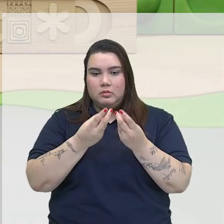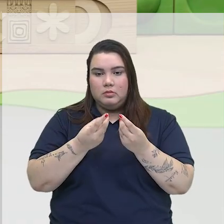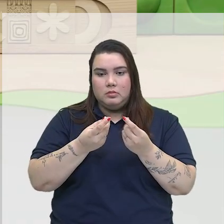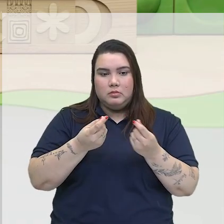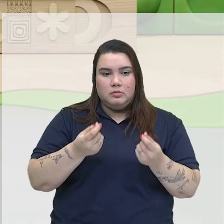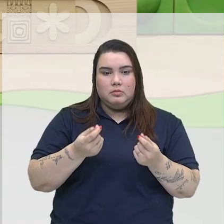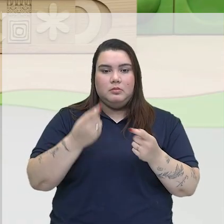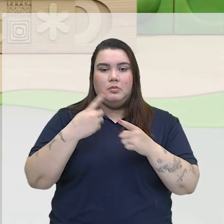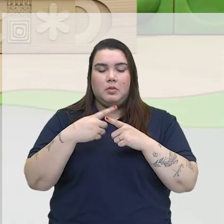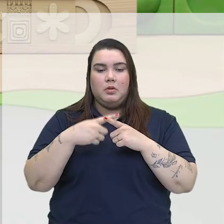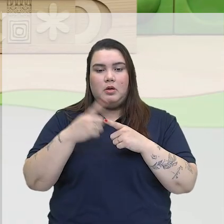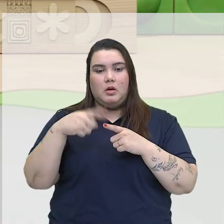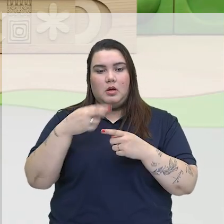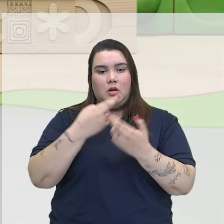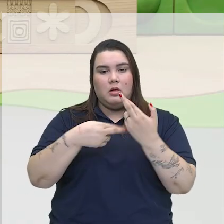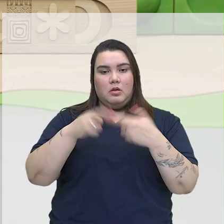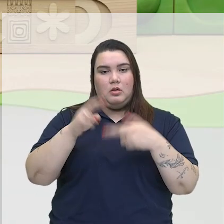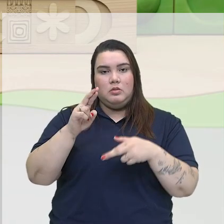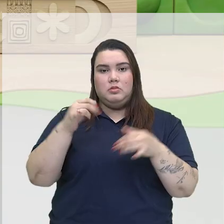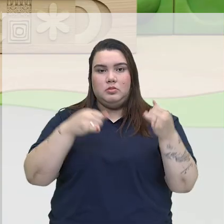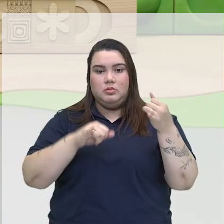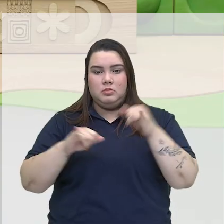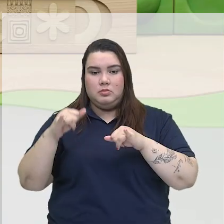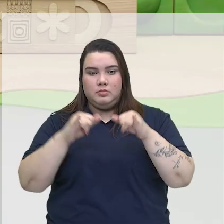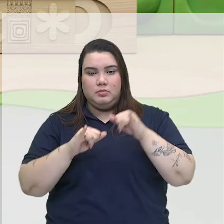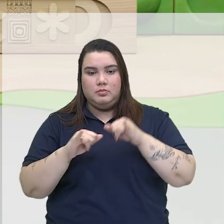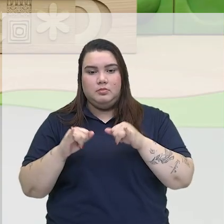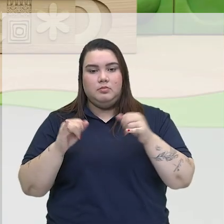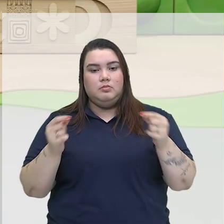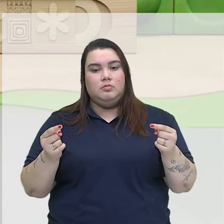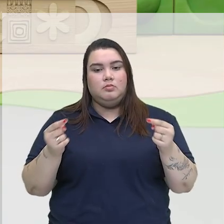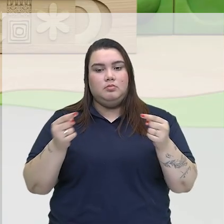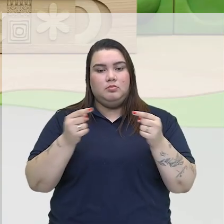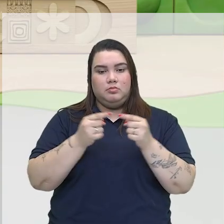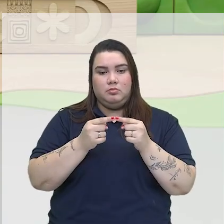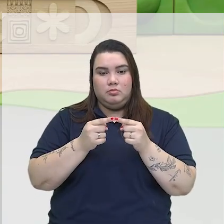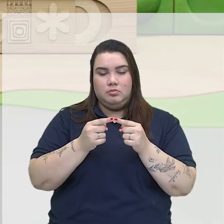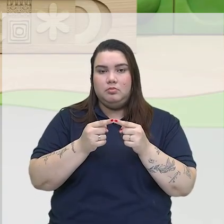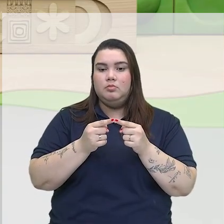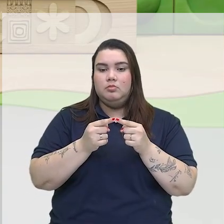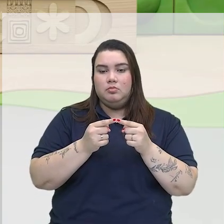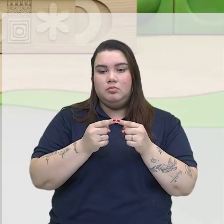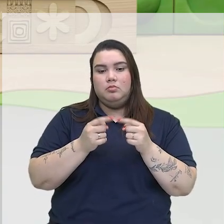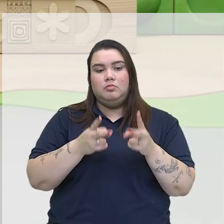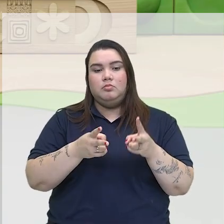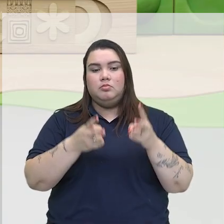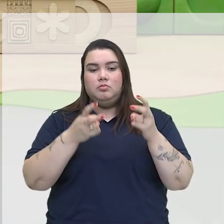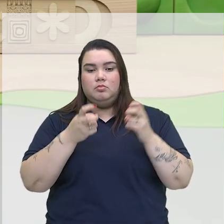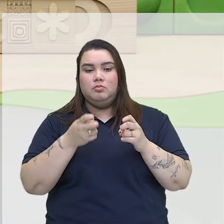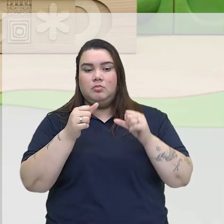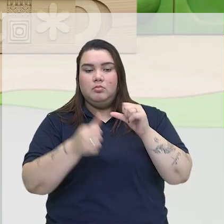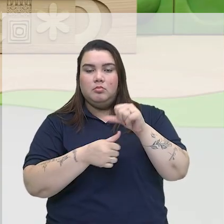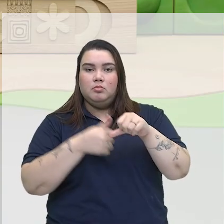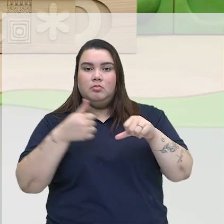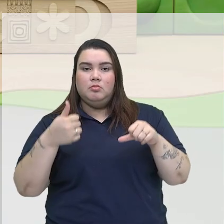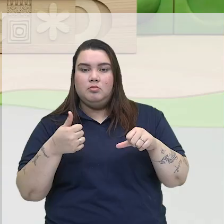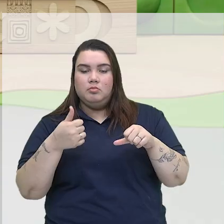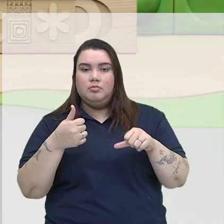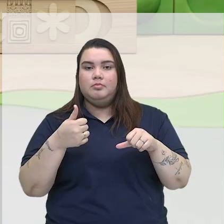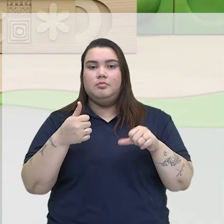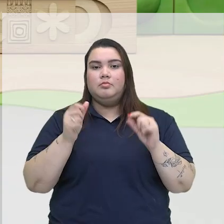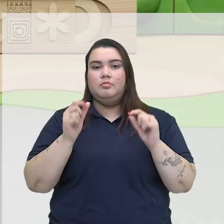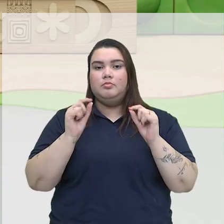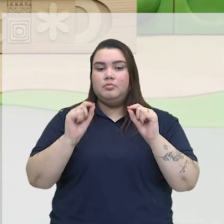deteriorando, é por meio de quê? De reações químicas. E concomitantemente nós percebemos que vai